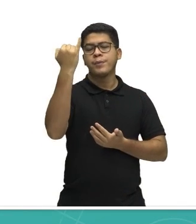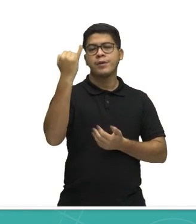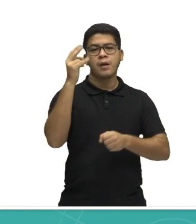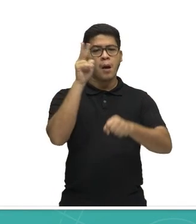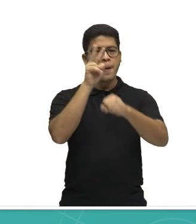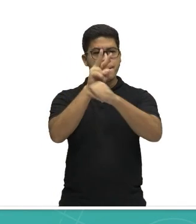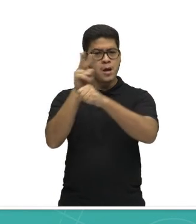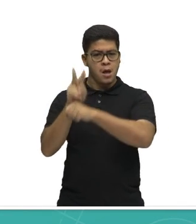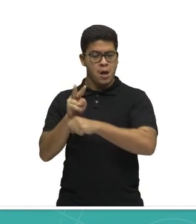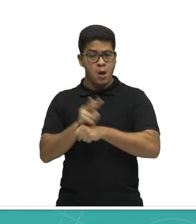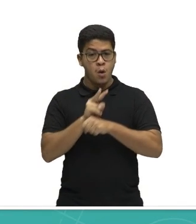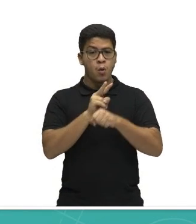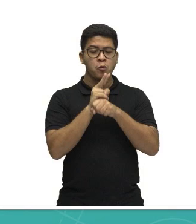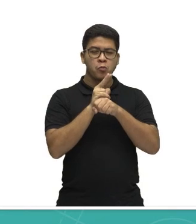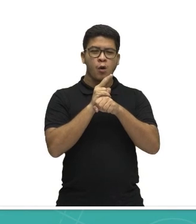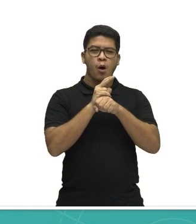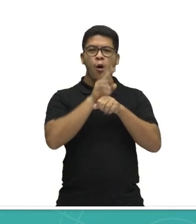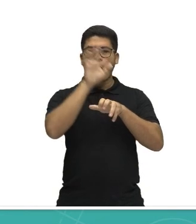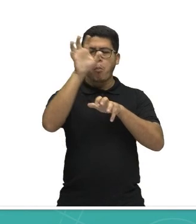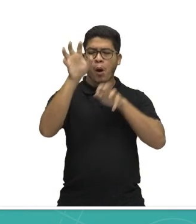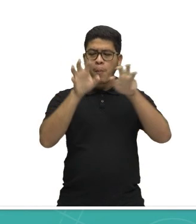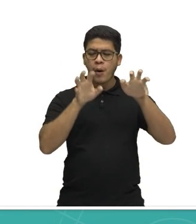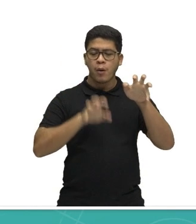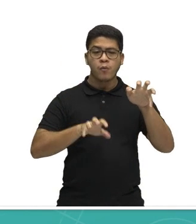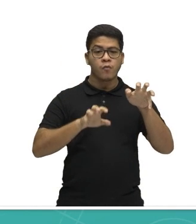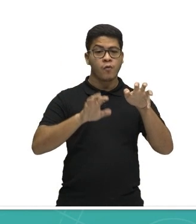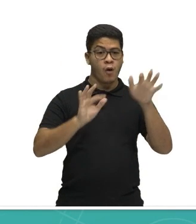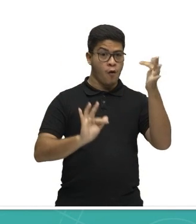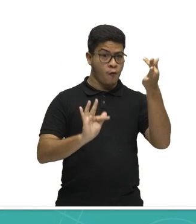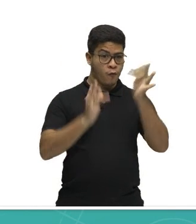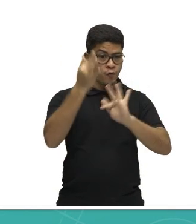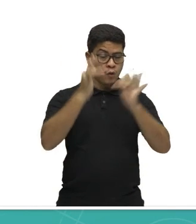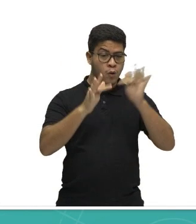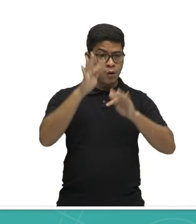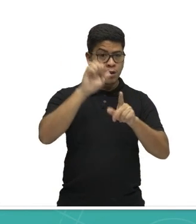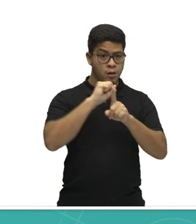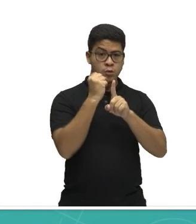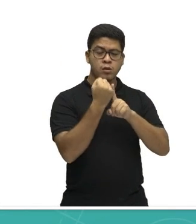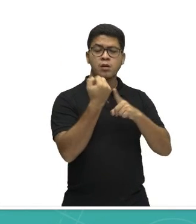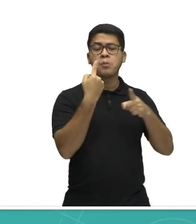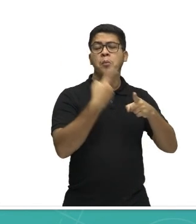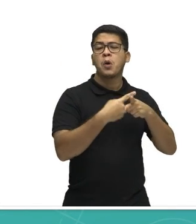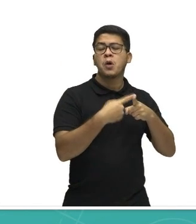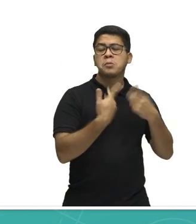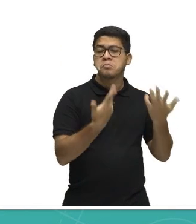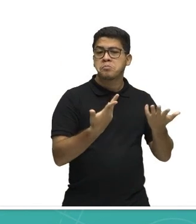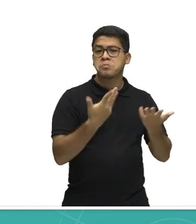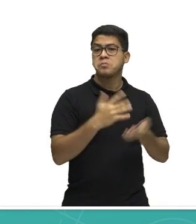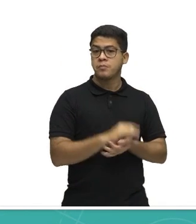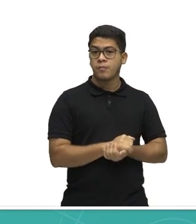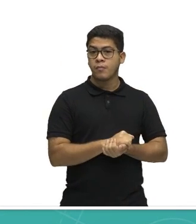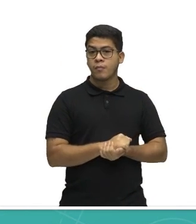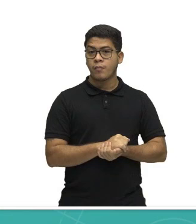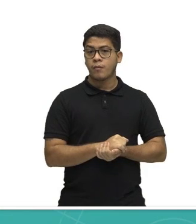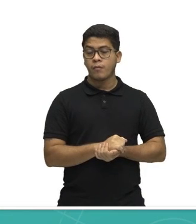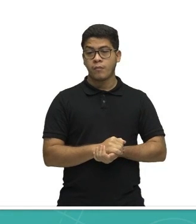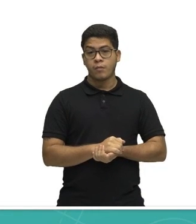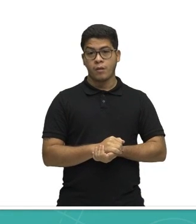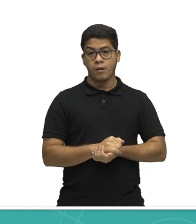preservação dos elementos do folclore na sociedade? Por quê? Então, é uma questão